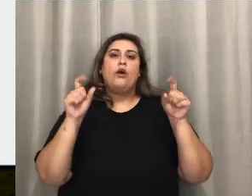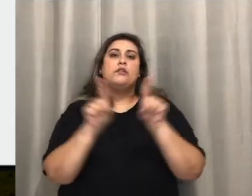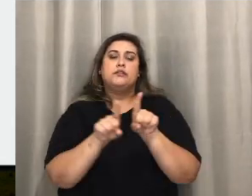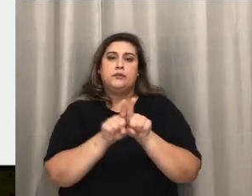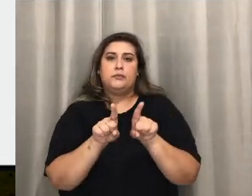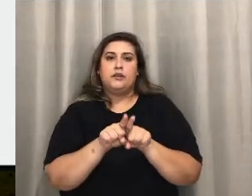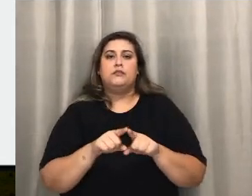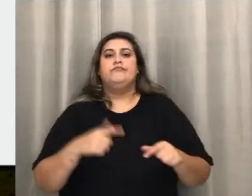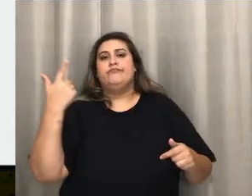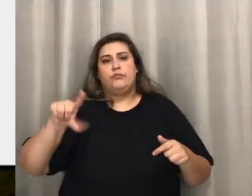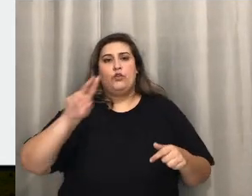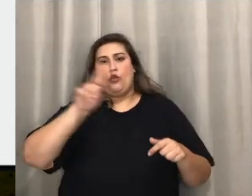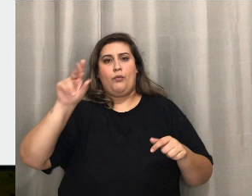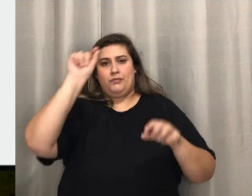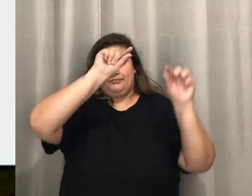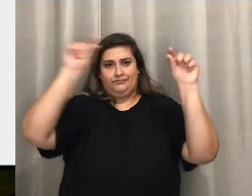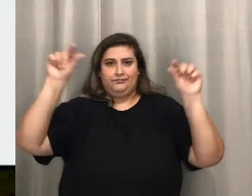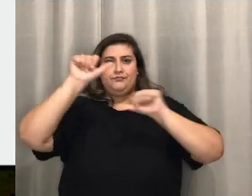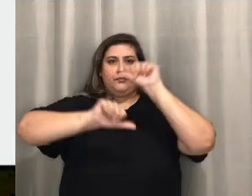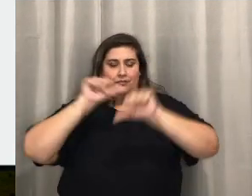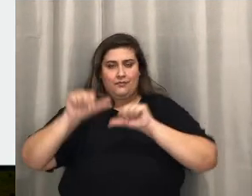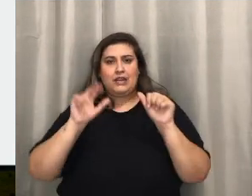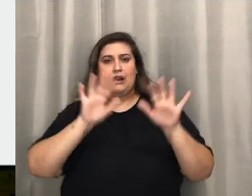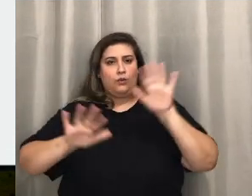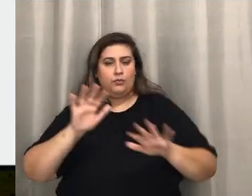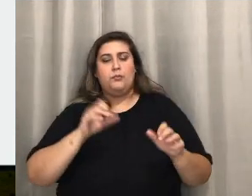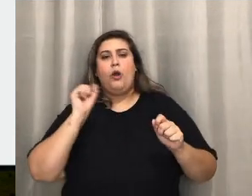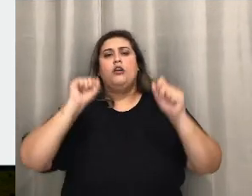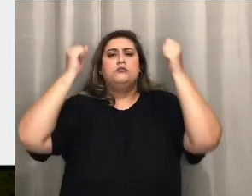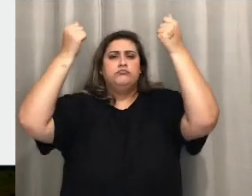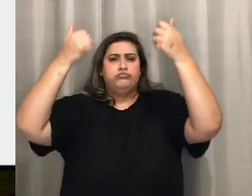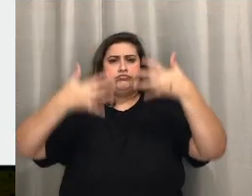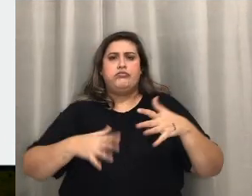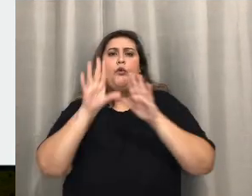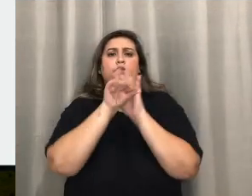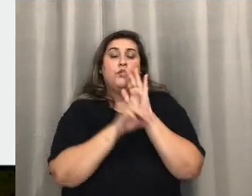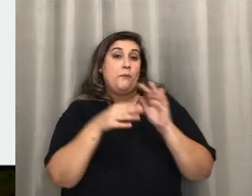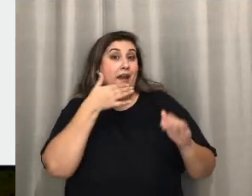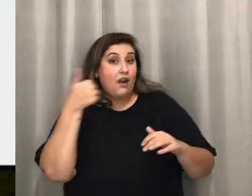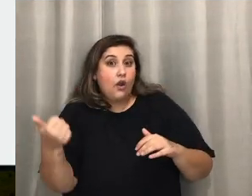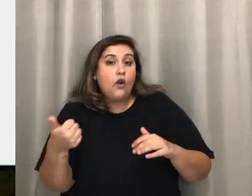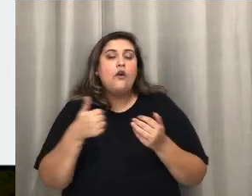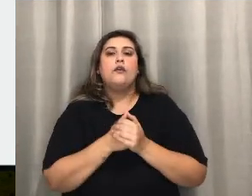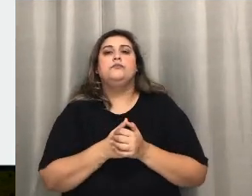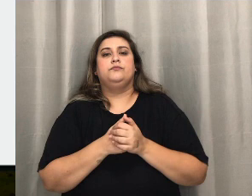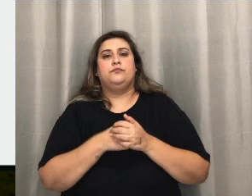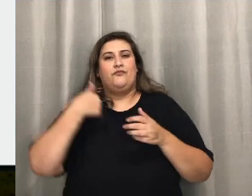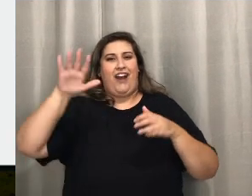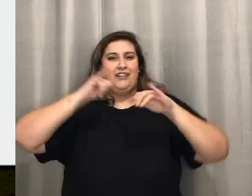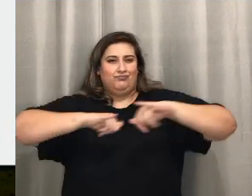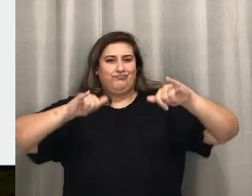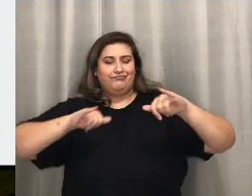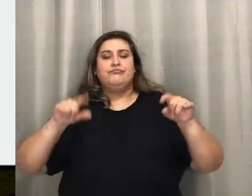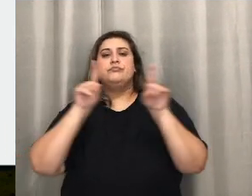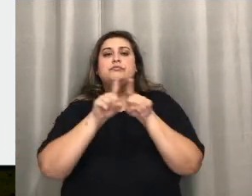nesse lapisinho, nós podemos ainda renomear o nosso podcast, né, descrever melhor